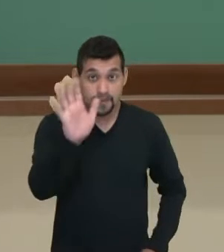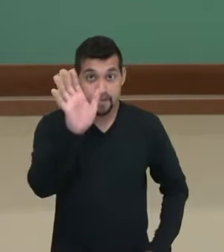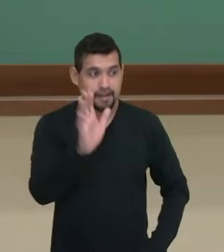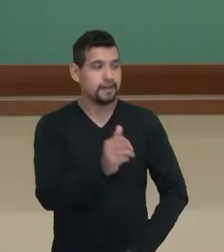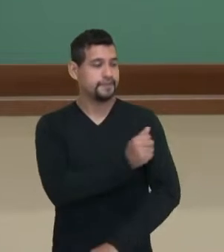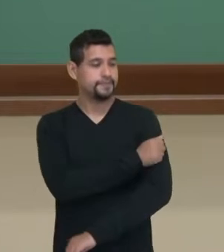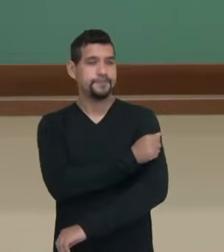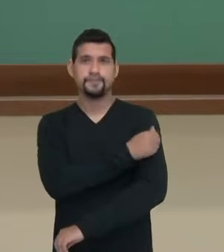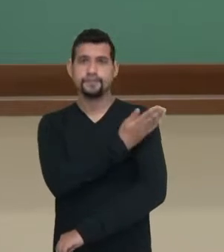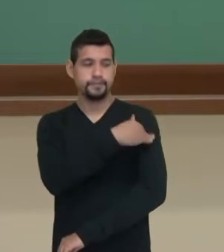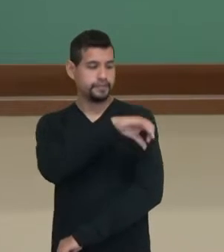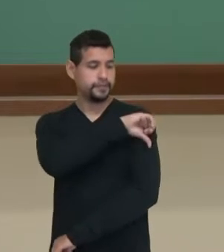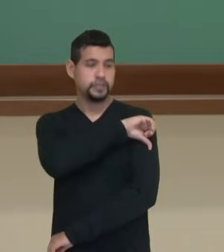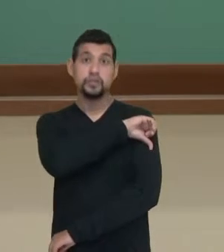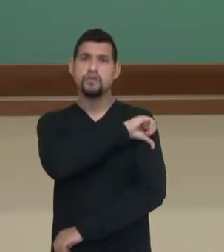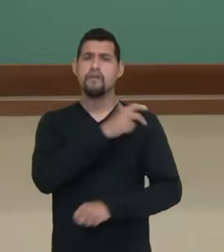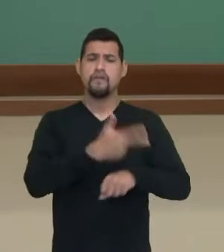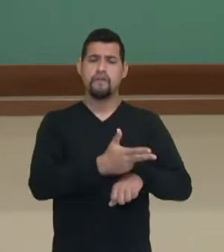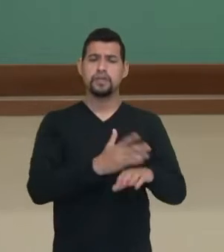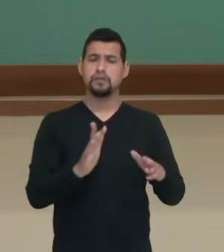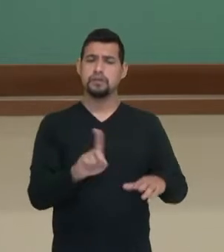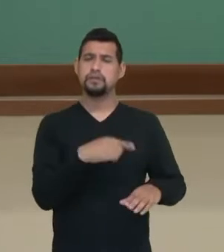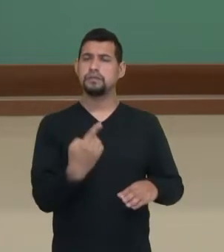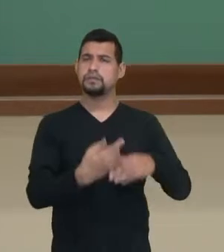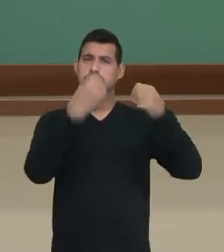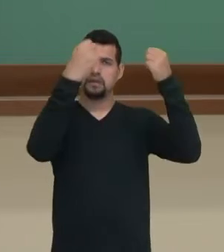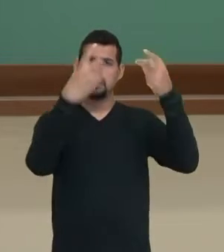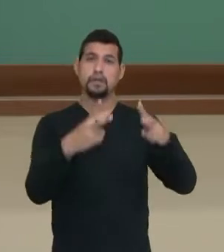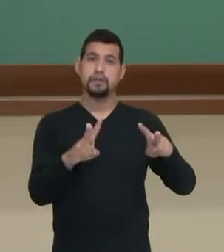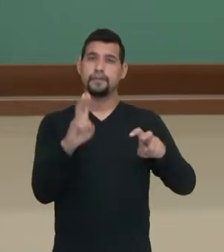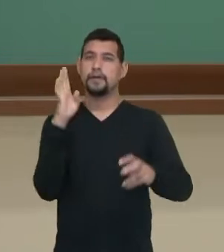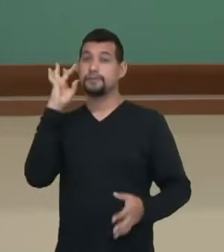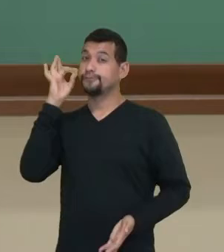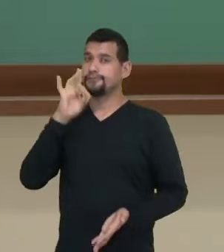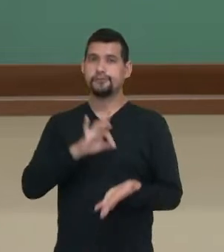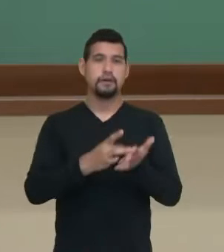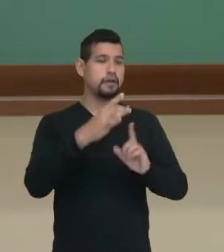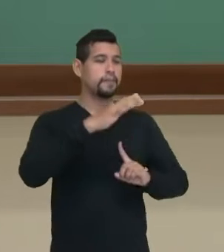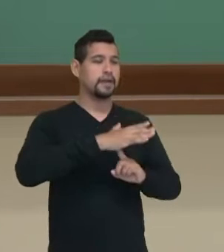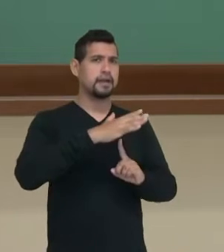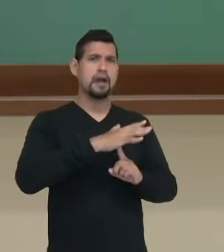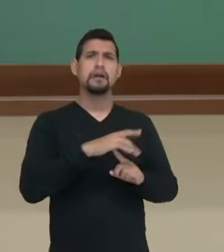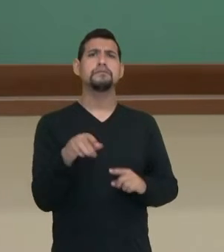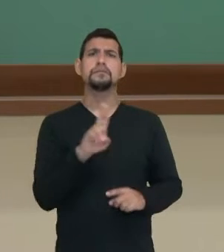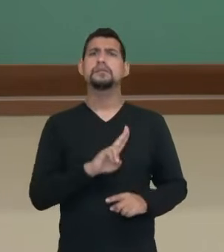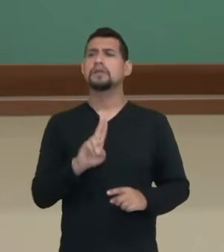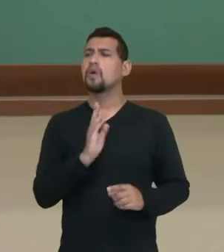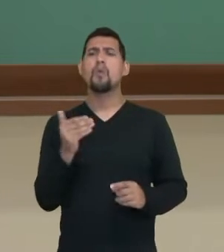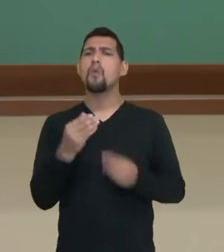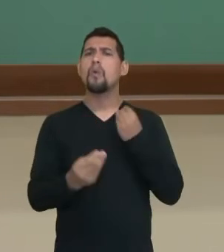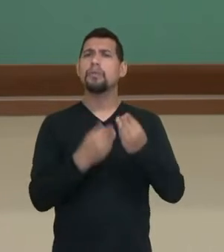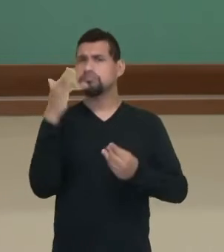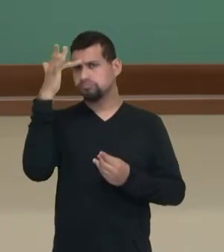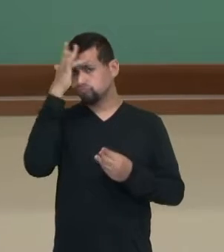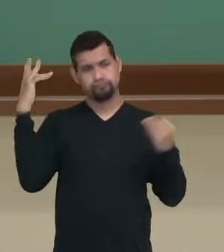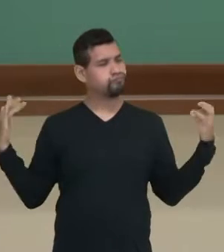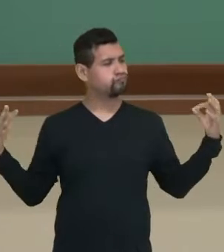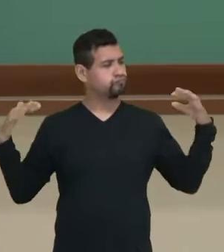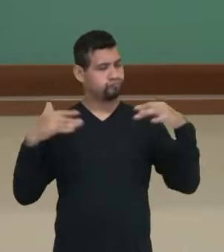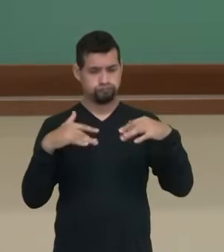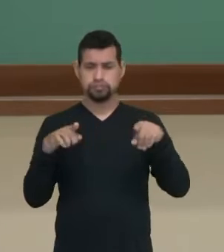Olá, estudante do 9º ano! Nesse vídeo vamos falar sobre a história do Paraná, a história da ocupação do estado do Paraná, de